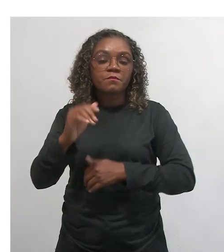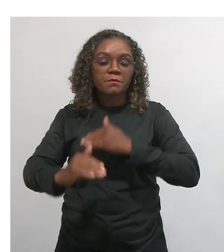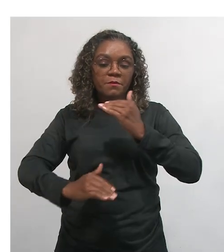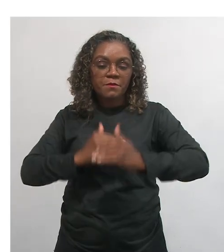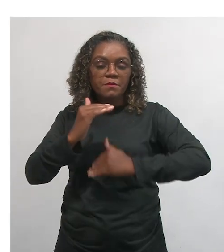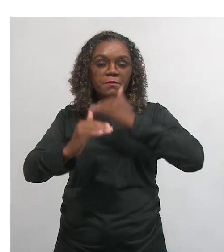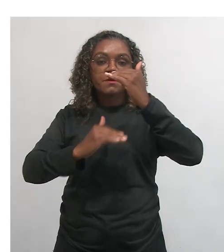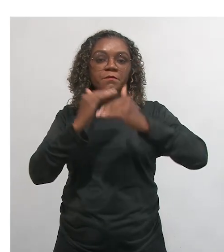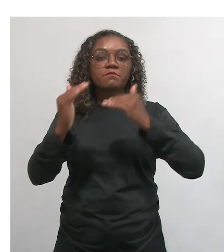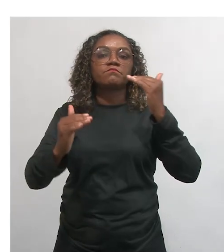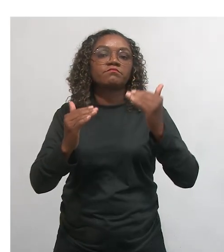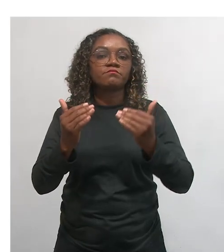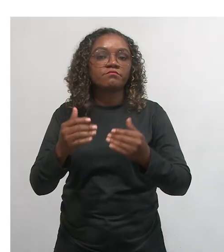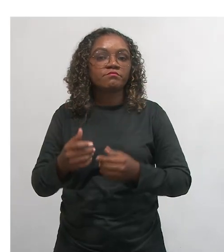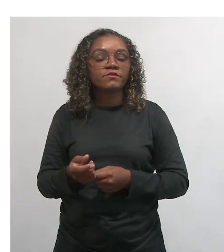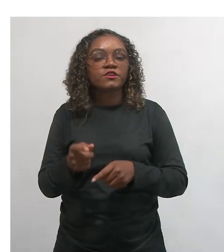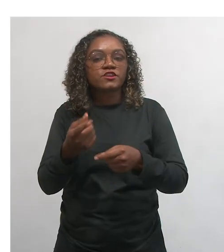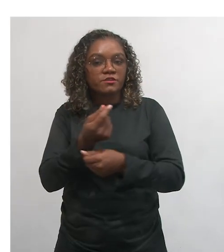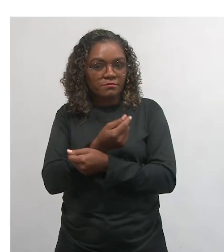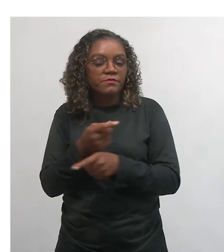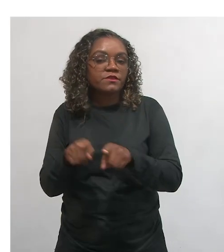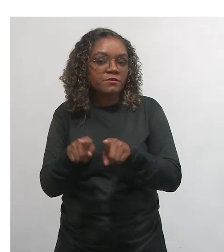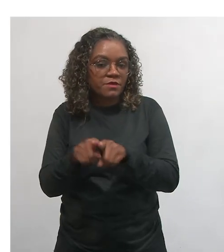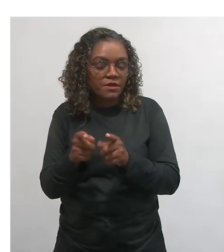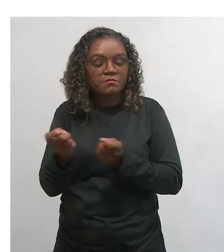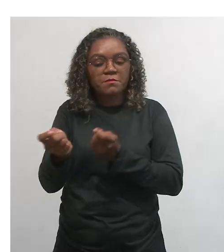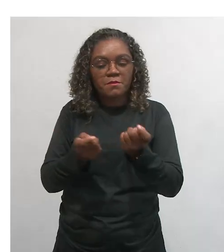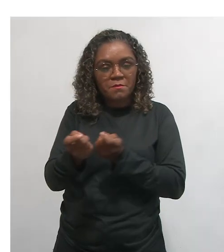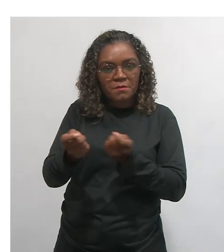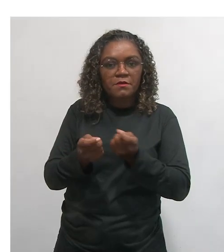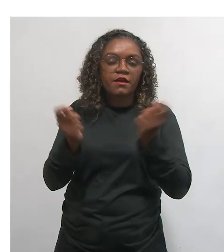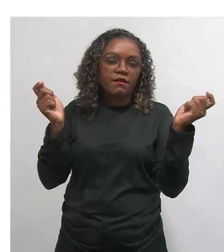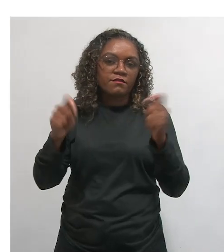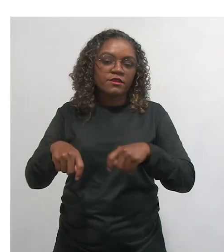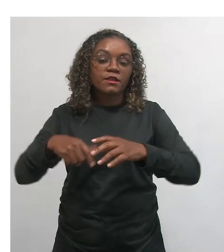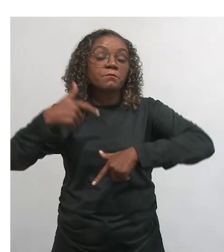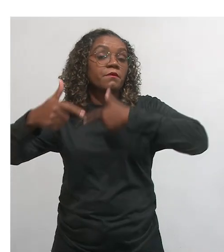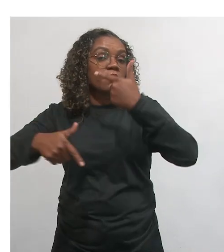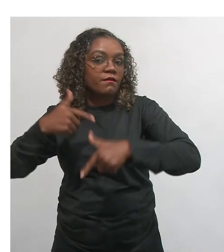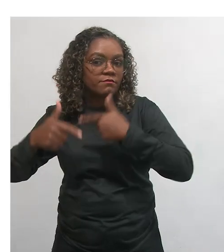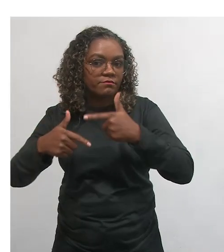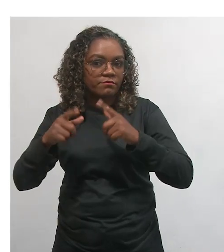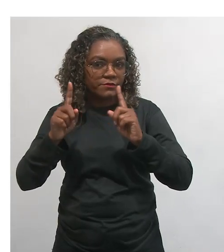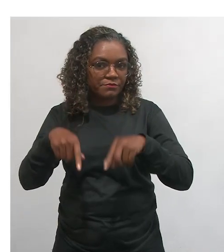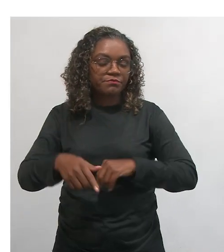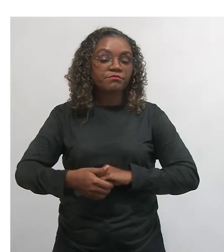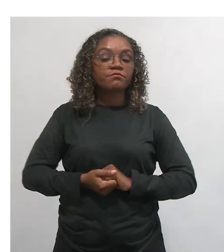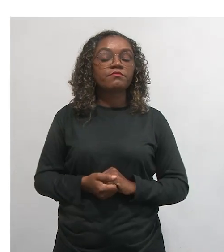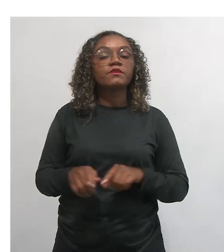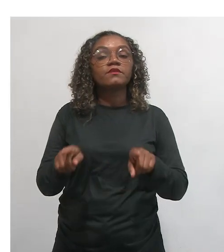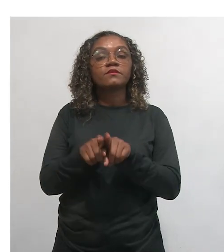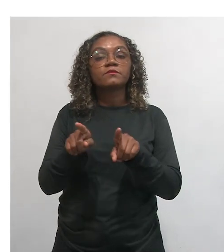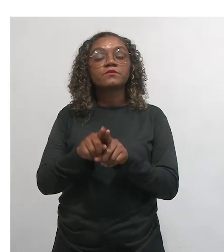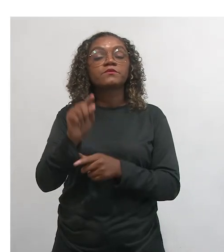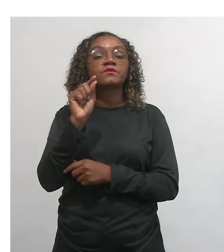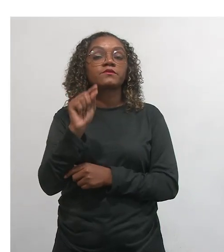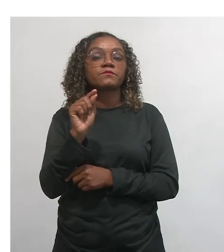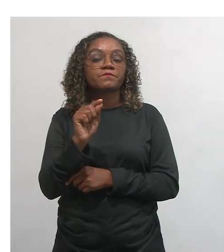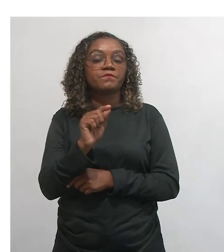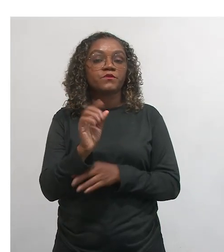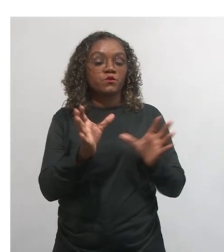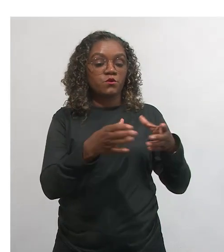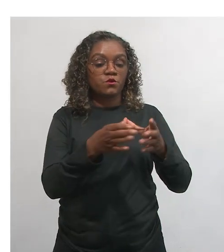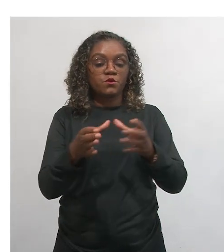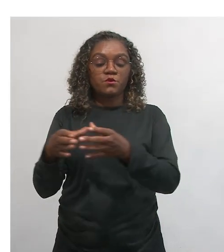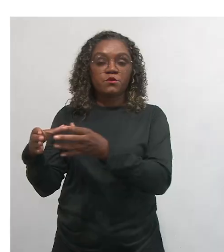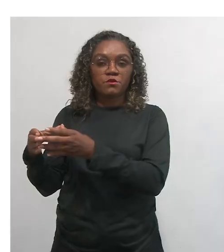e conforto, que são os trabalhadores. E toda essa dimensão, cada